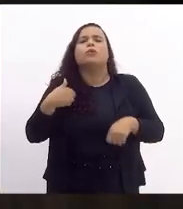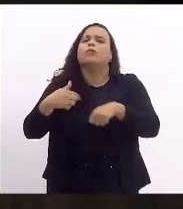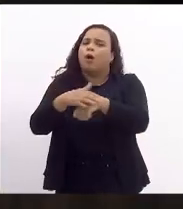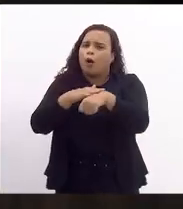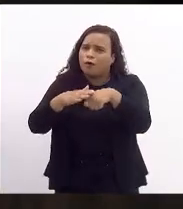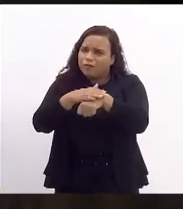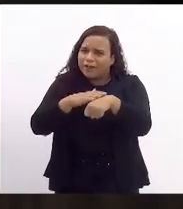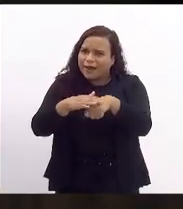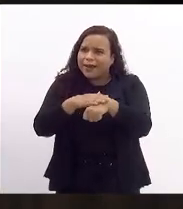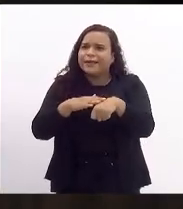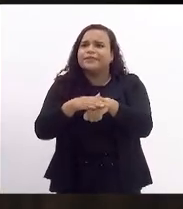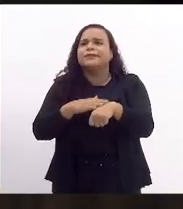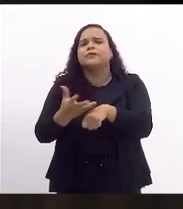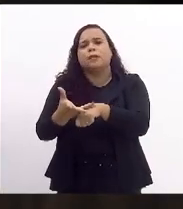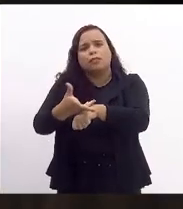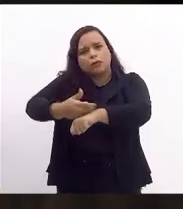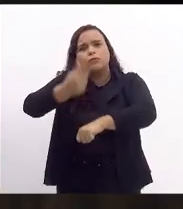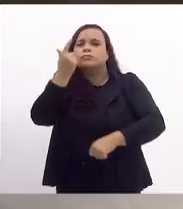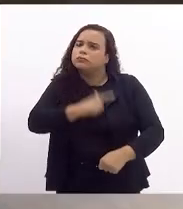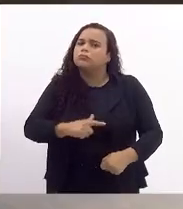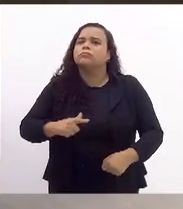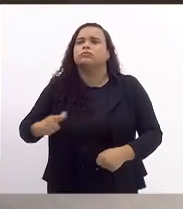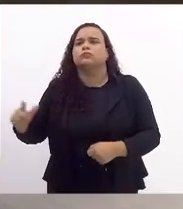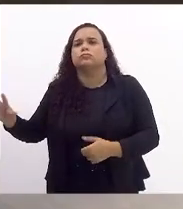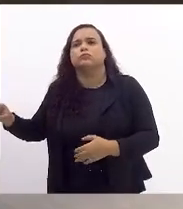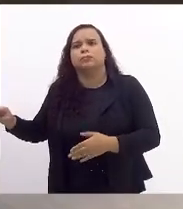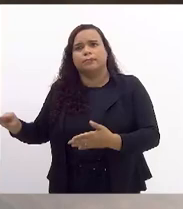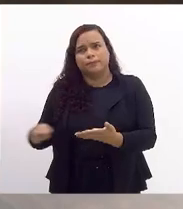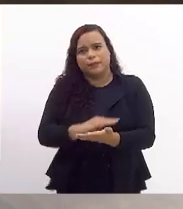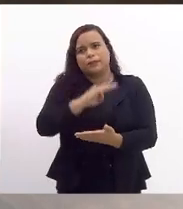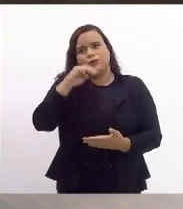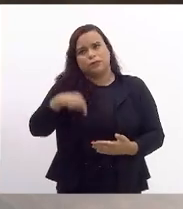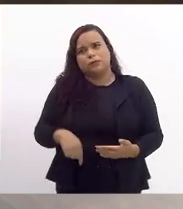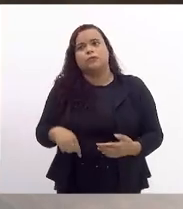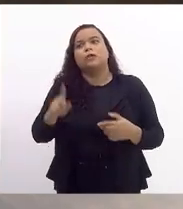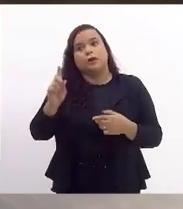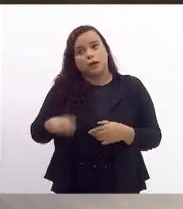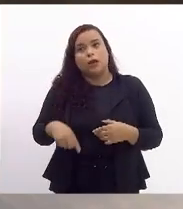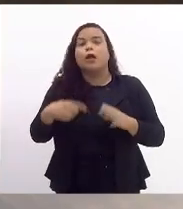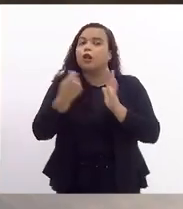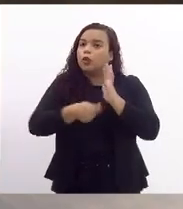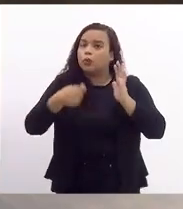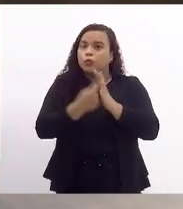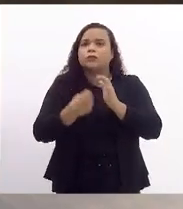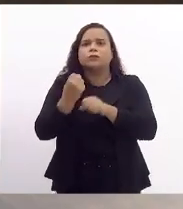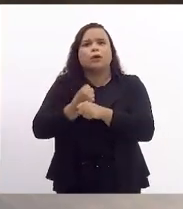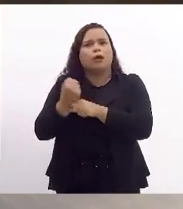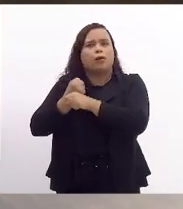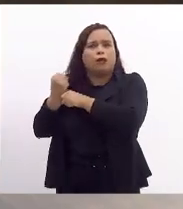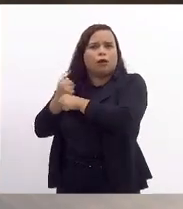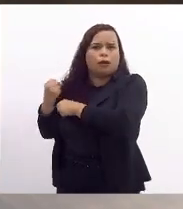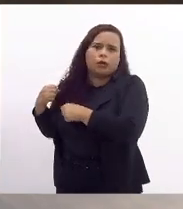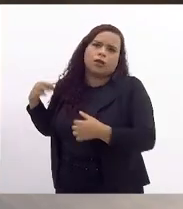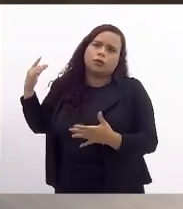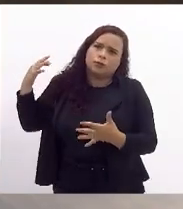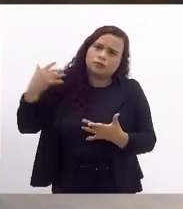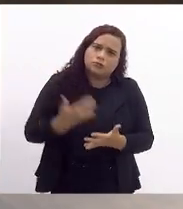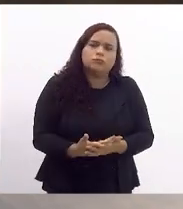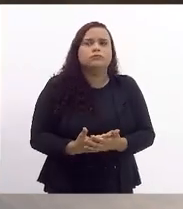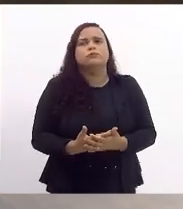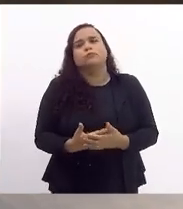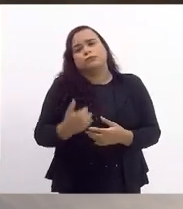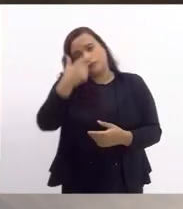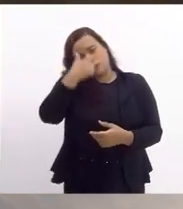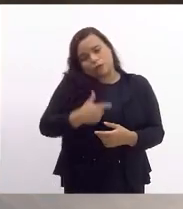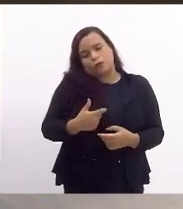depois de muita conhecimento é por isso que eu disse uma luta muito antiga e eu quero dizer como líder do